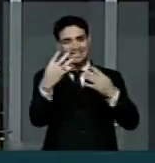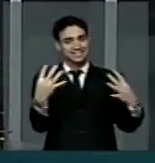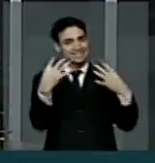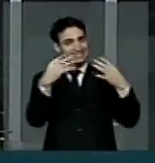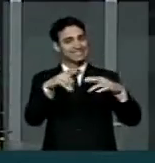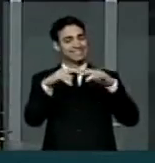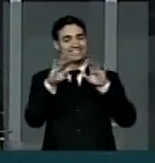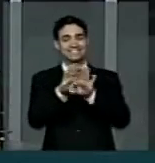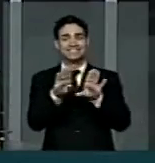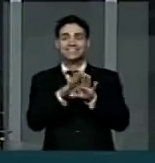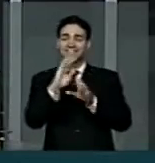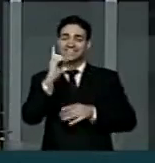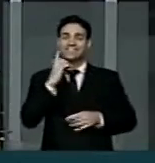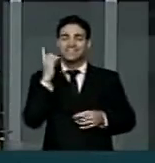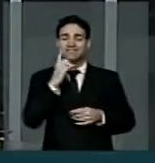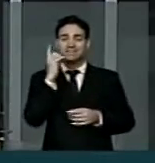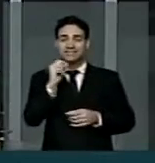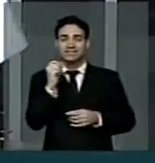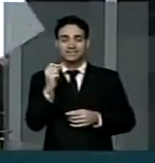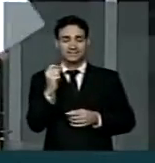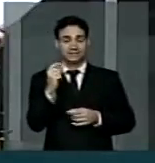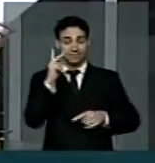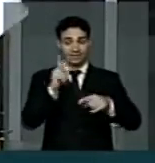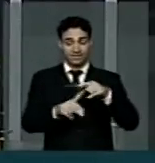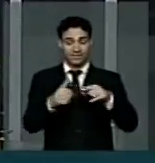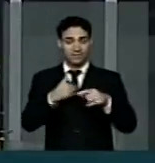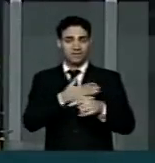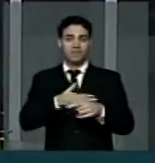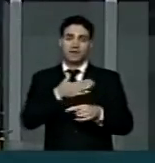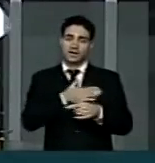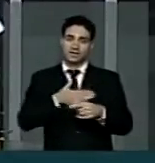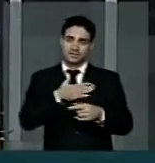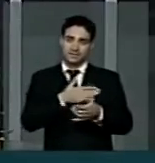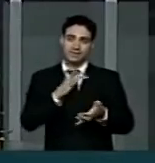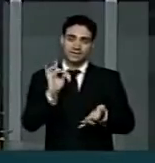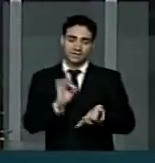também aos deputados e a deputada que me apartearam. Foi um prazer, uma honra muito grande